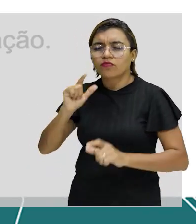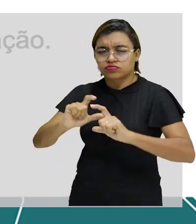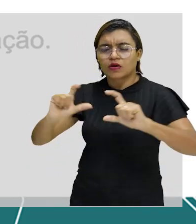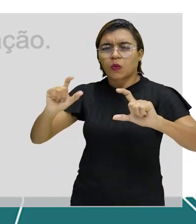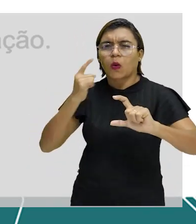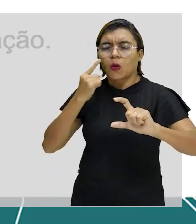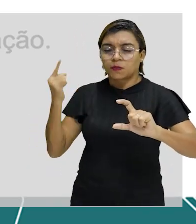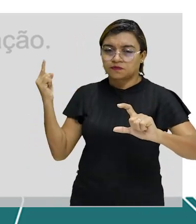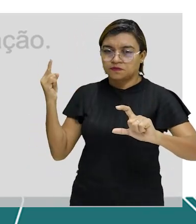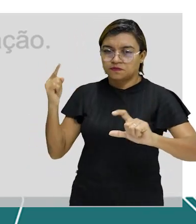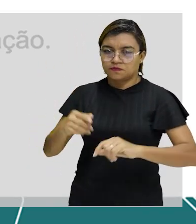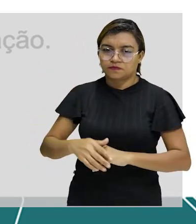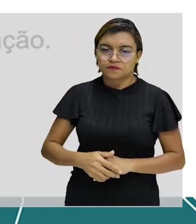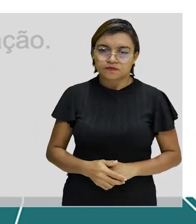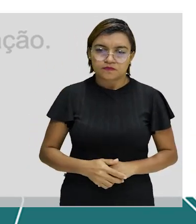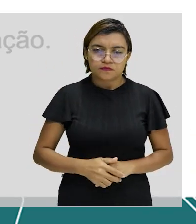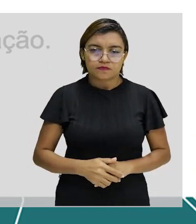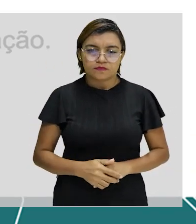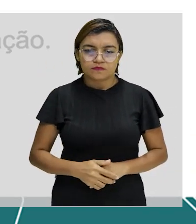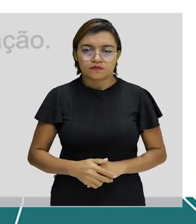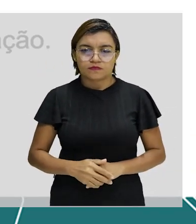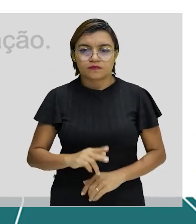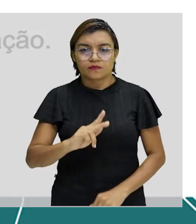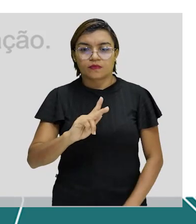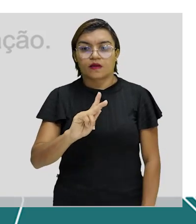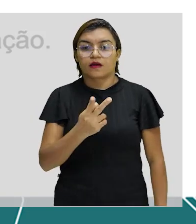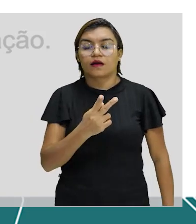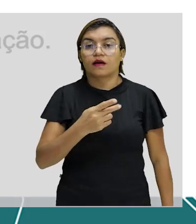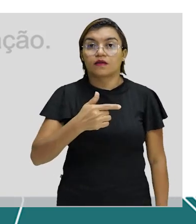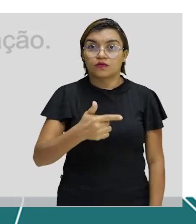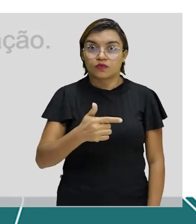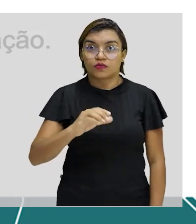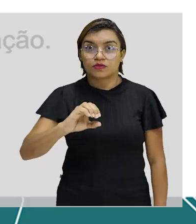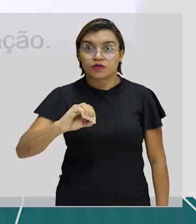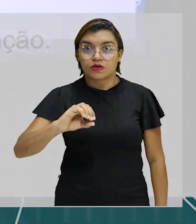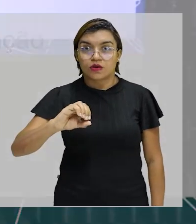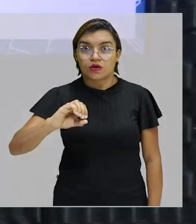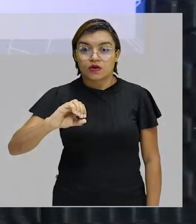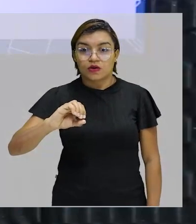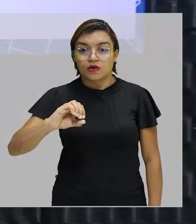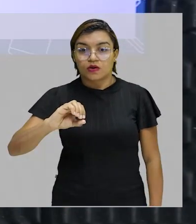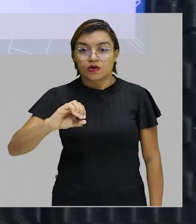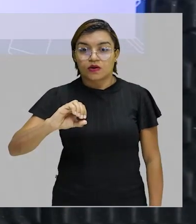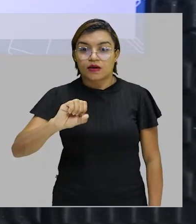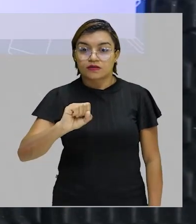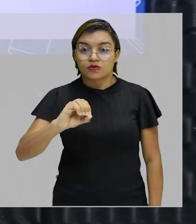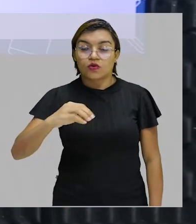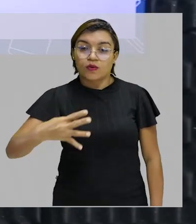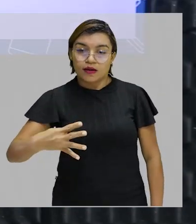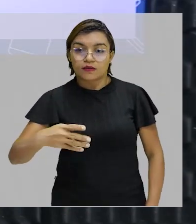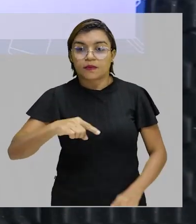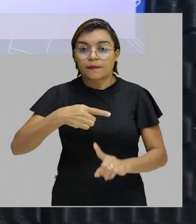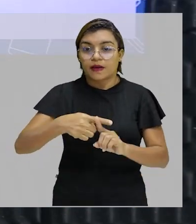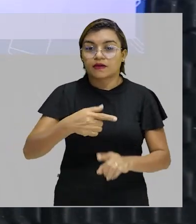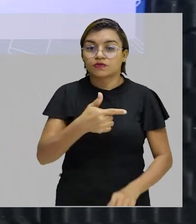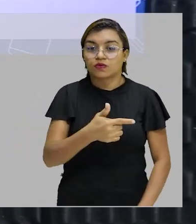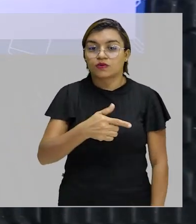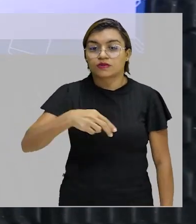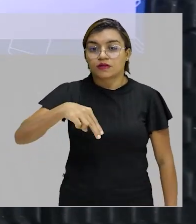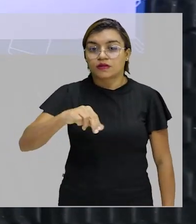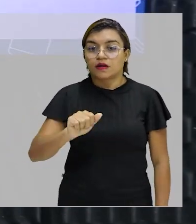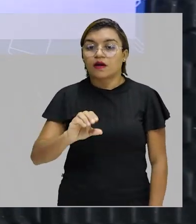reação. Tudo bem? O H2SO4 reagindo com o hidróxido de sódio, produzindo um sal e